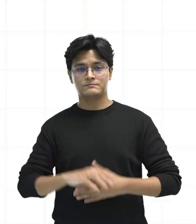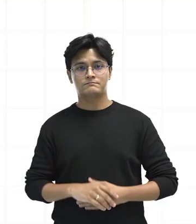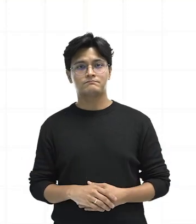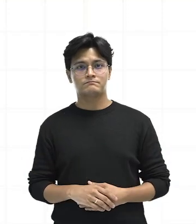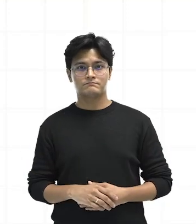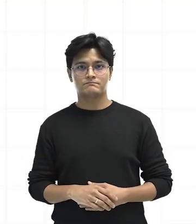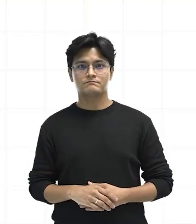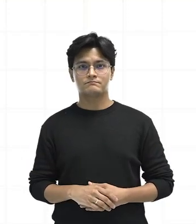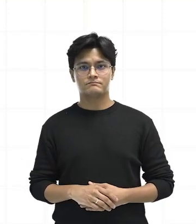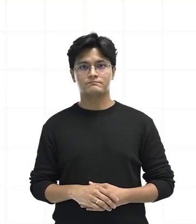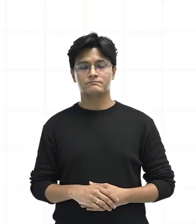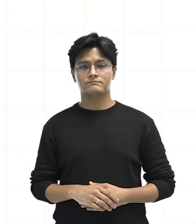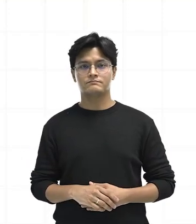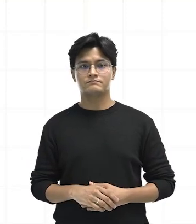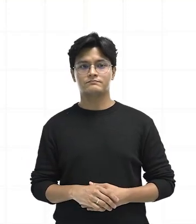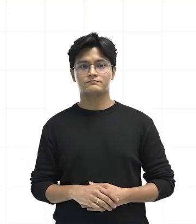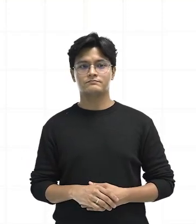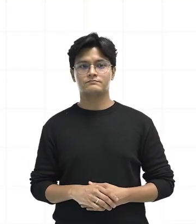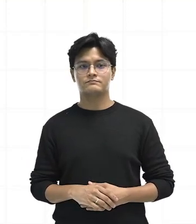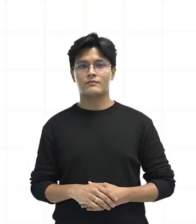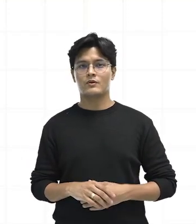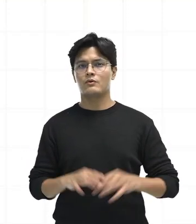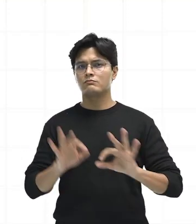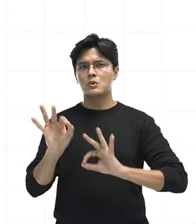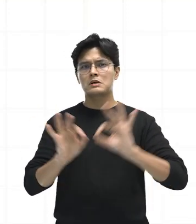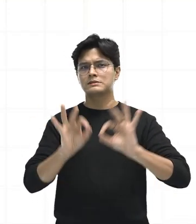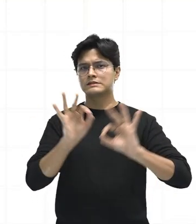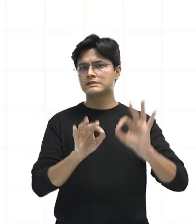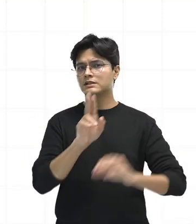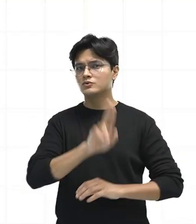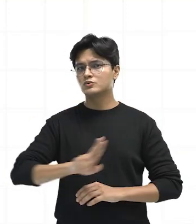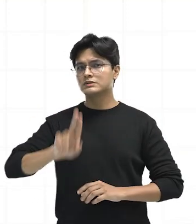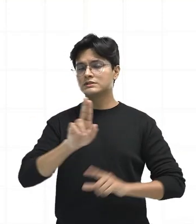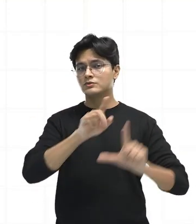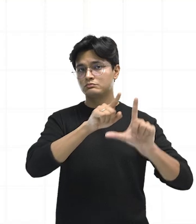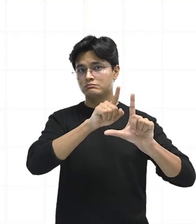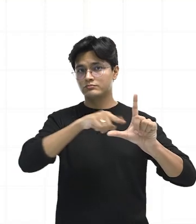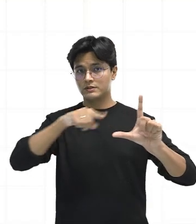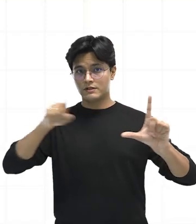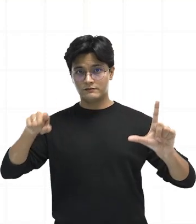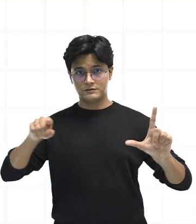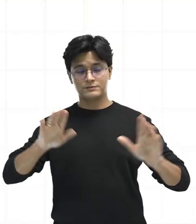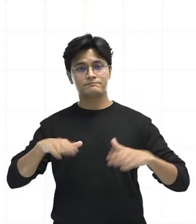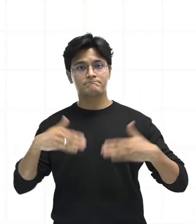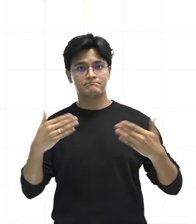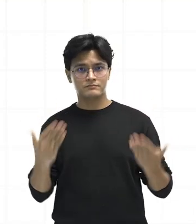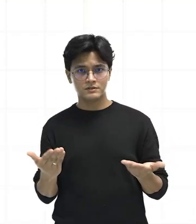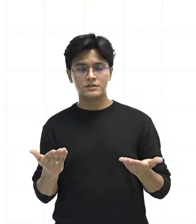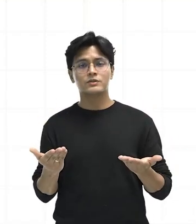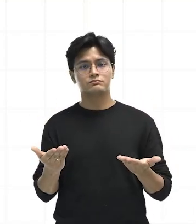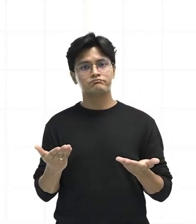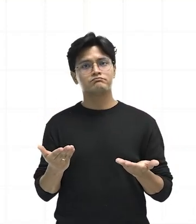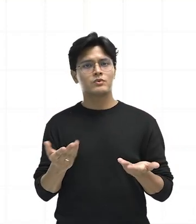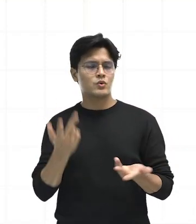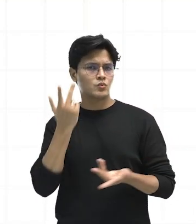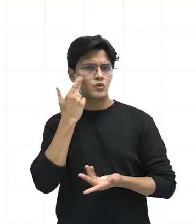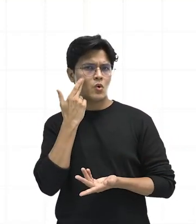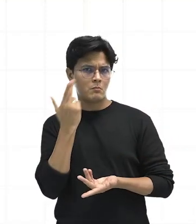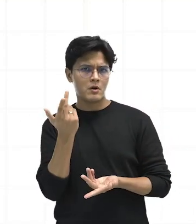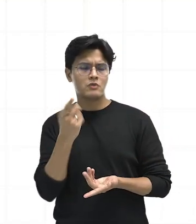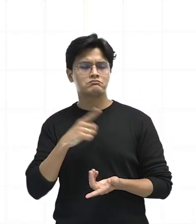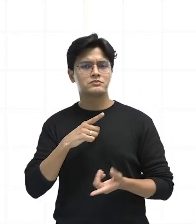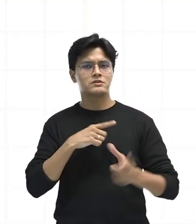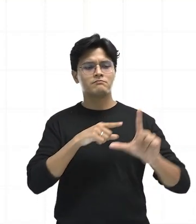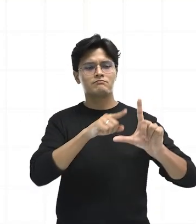que são dispostas por meio de gráficos. Então é muito comum a gente analisar os gráficos